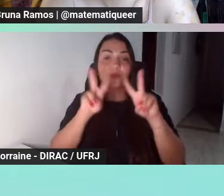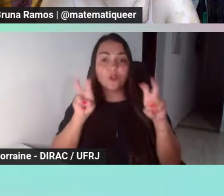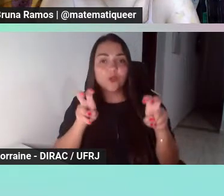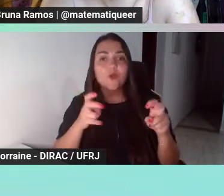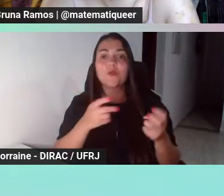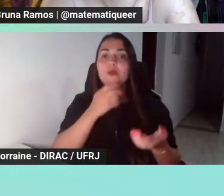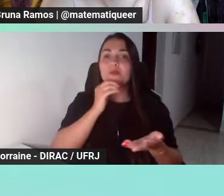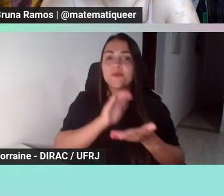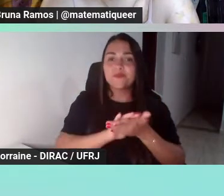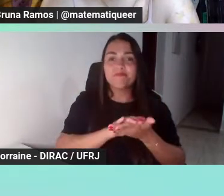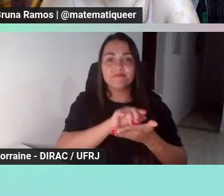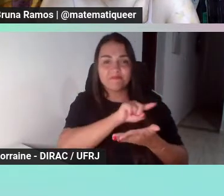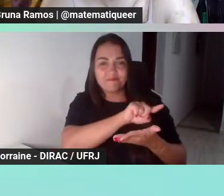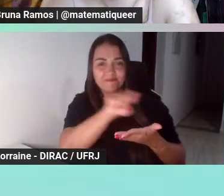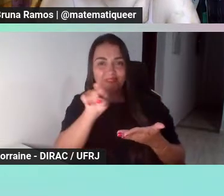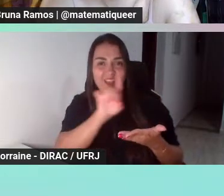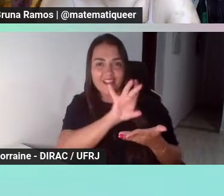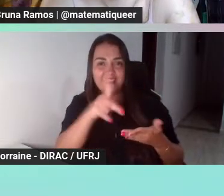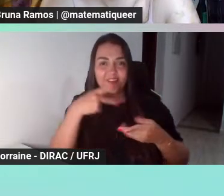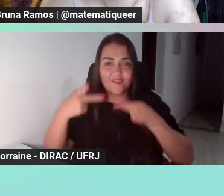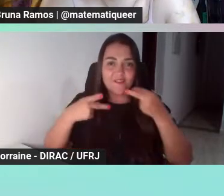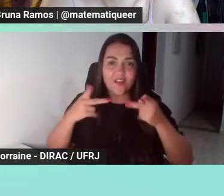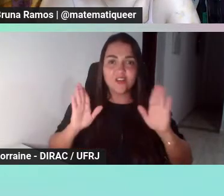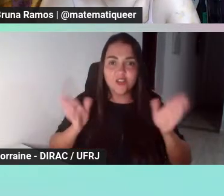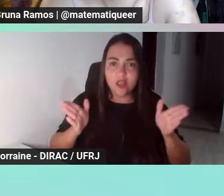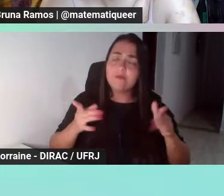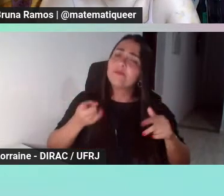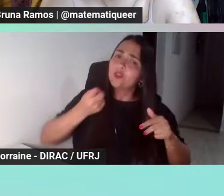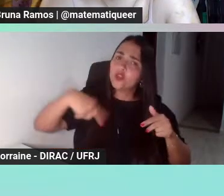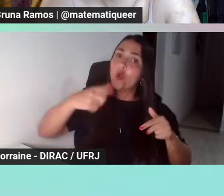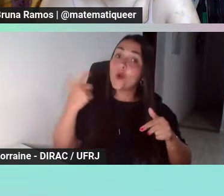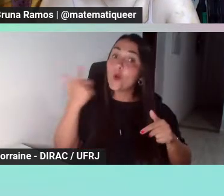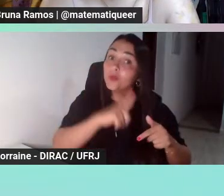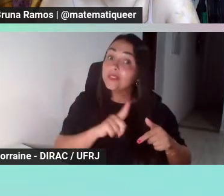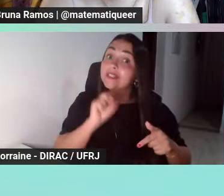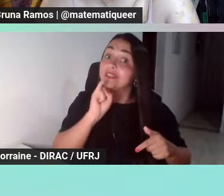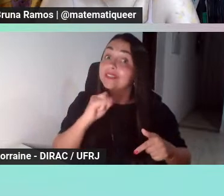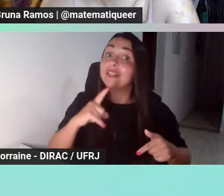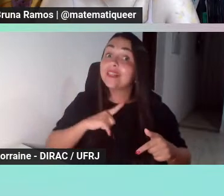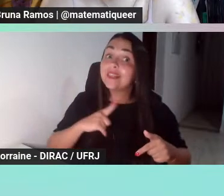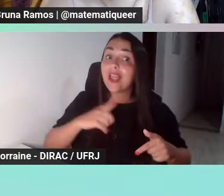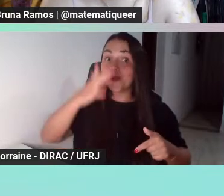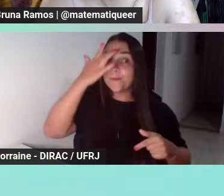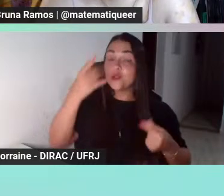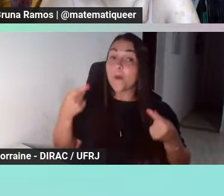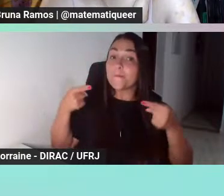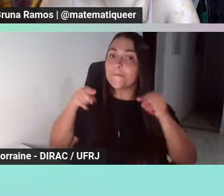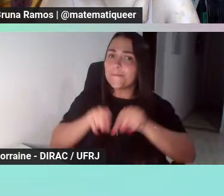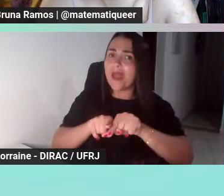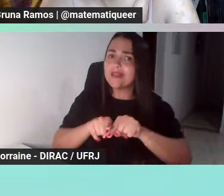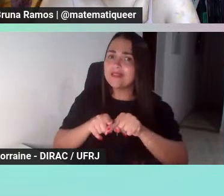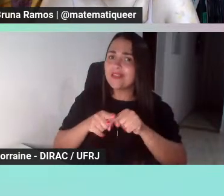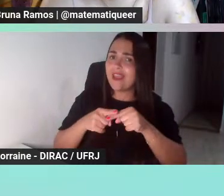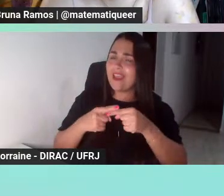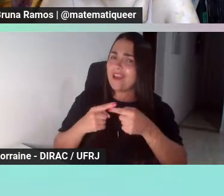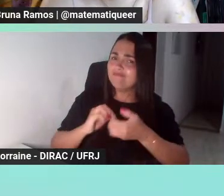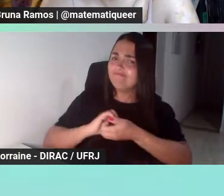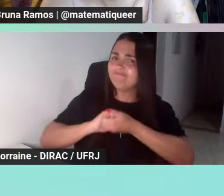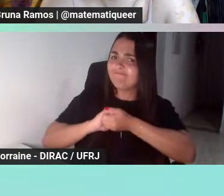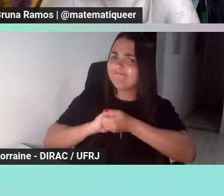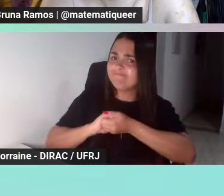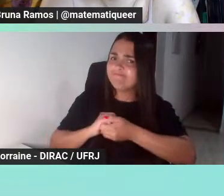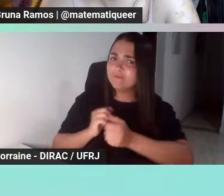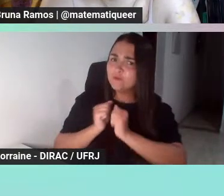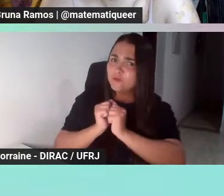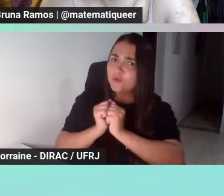né? Como eu digo, a gente consegue, quando a gente tem uns parceiraços do lado, né? Que... é